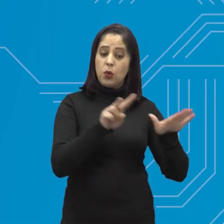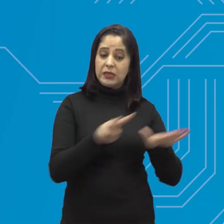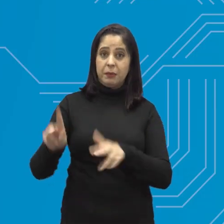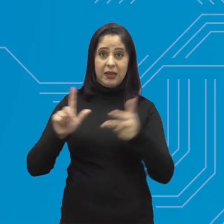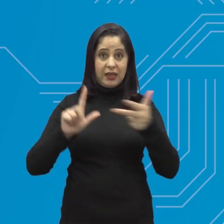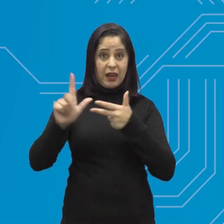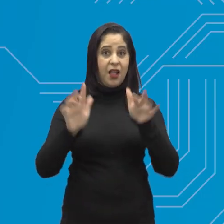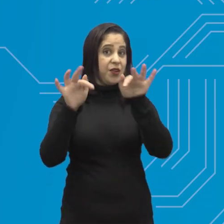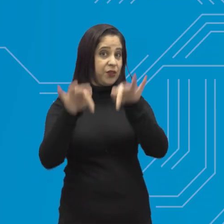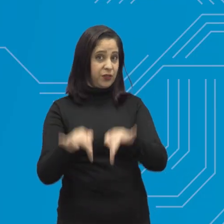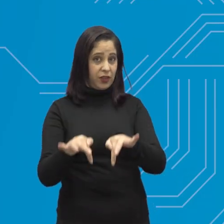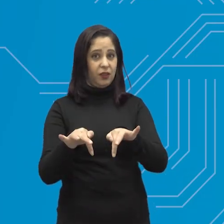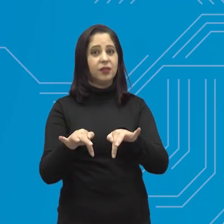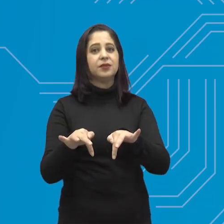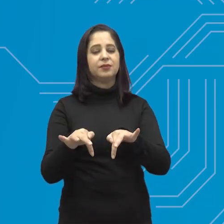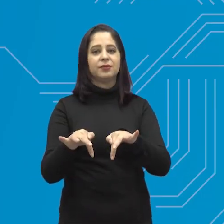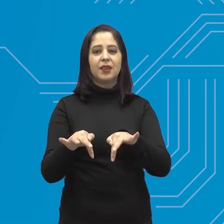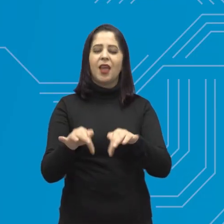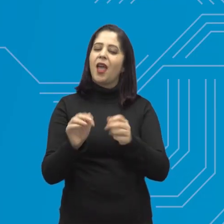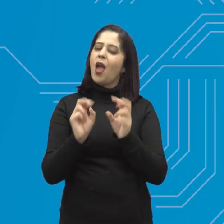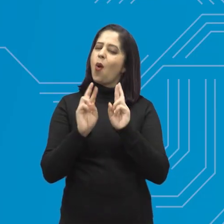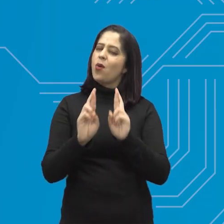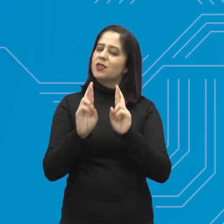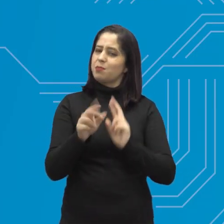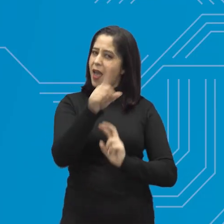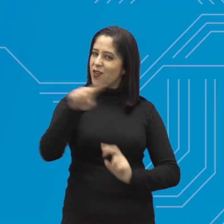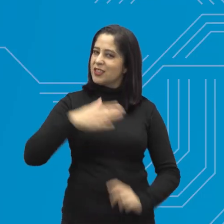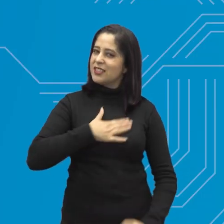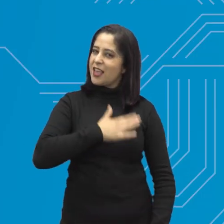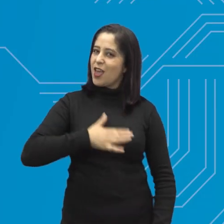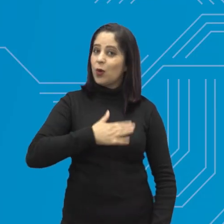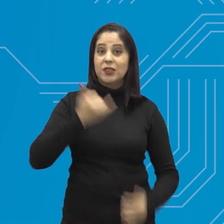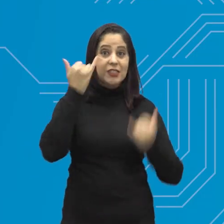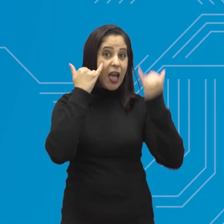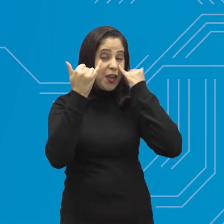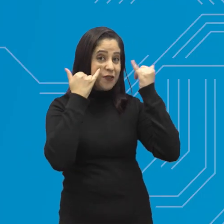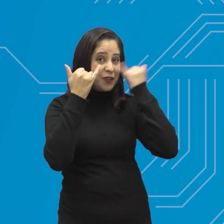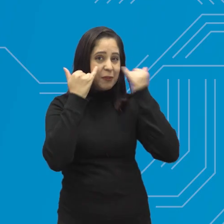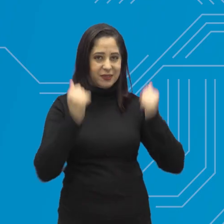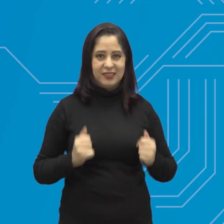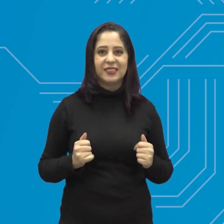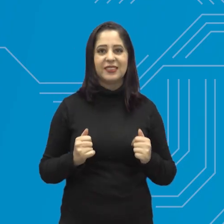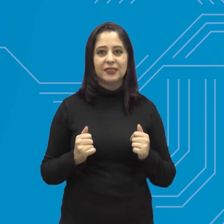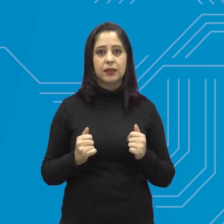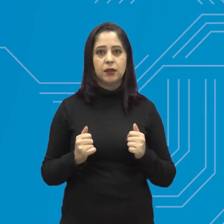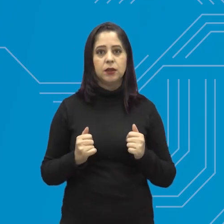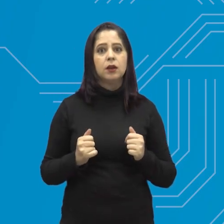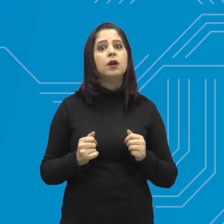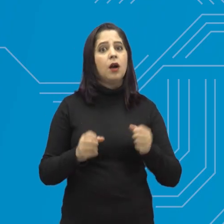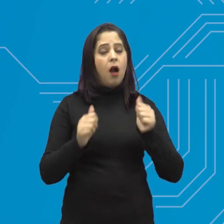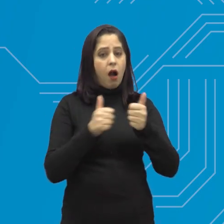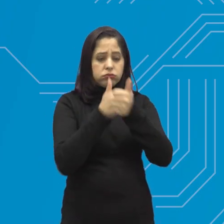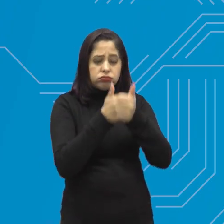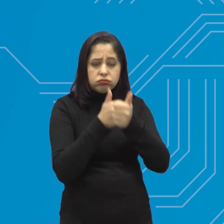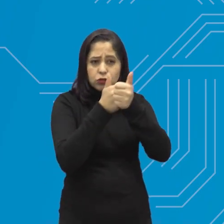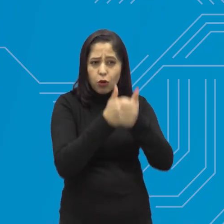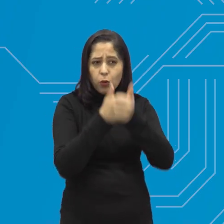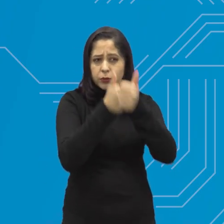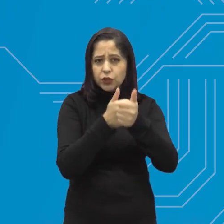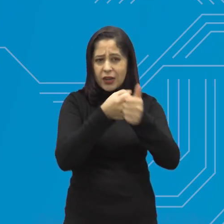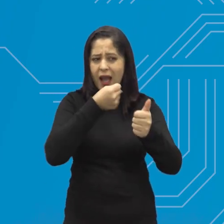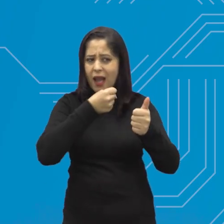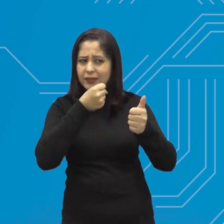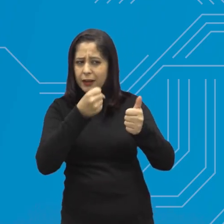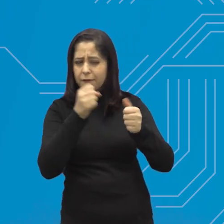E o Semana Legislativa fica por aqui. Espero que você tenha gostado das informações do programa de hoje. Para continuar